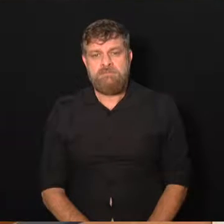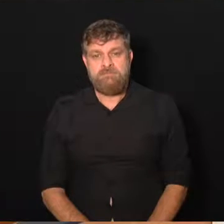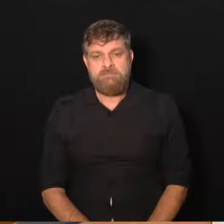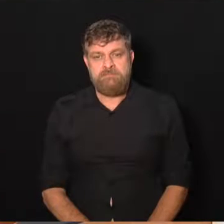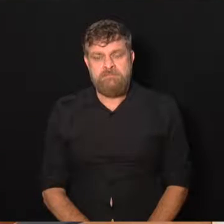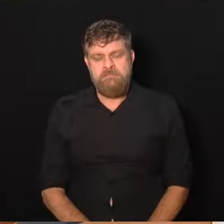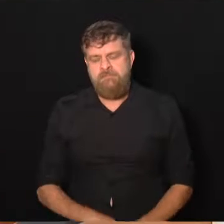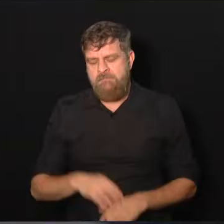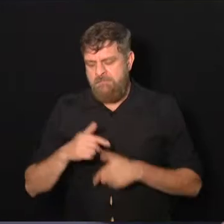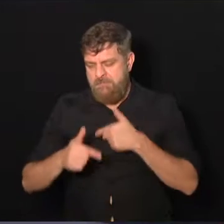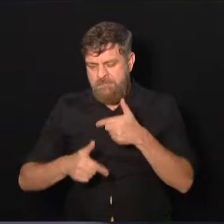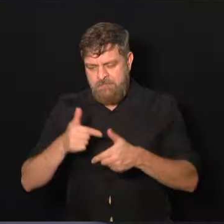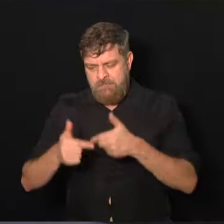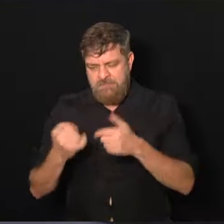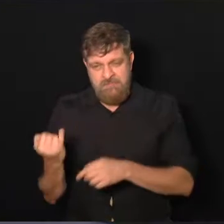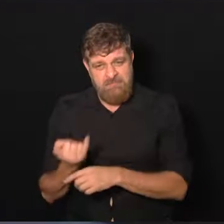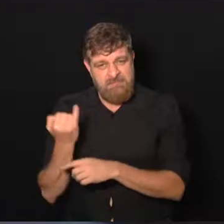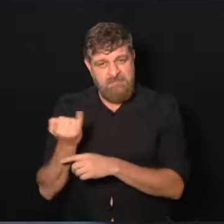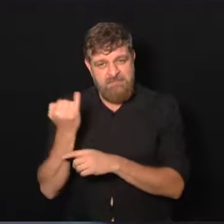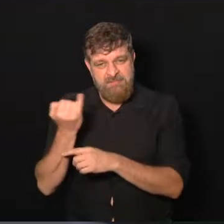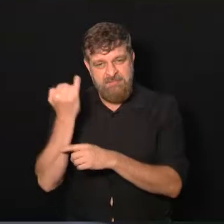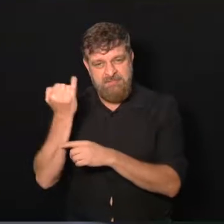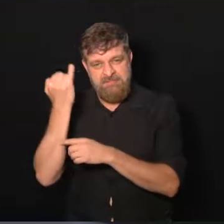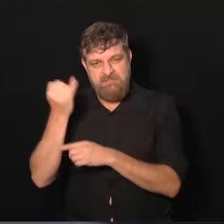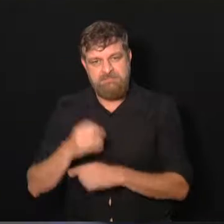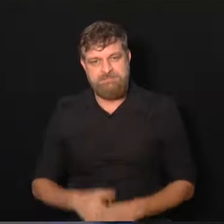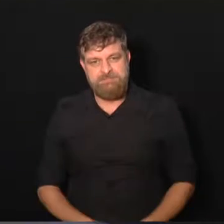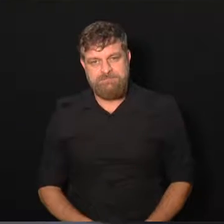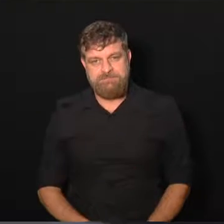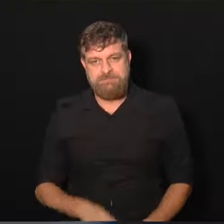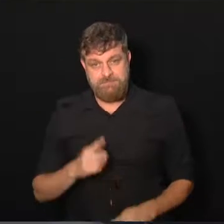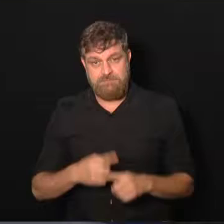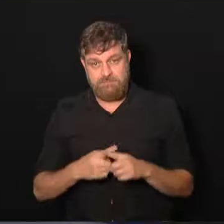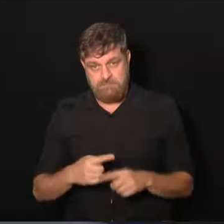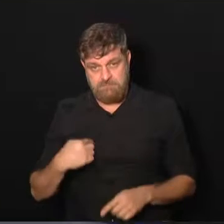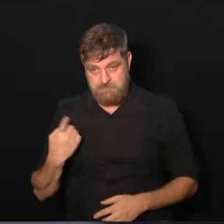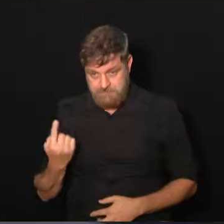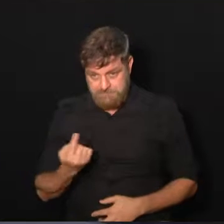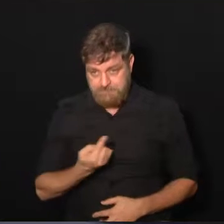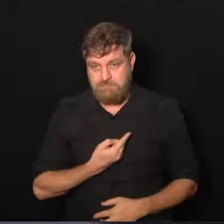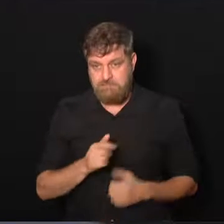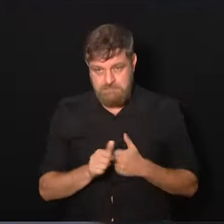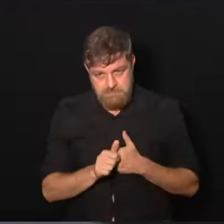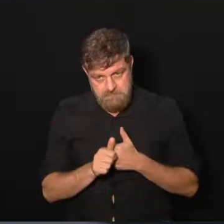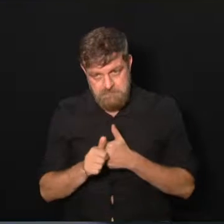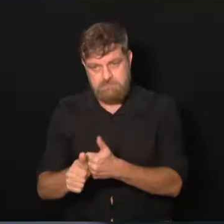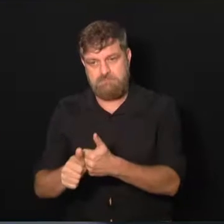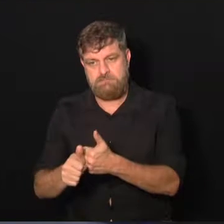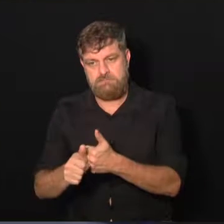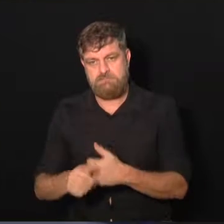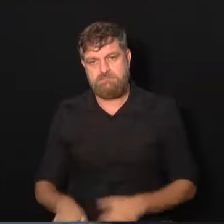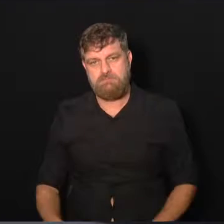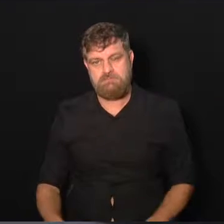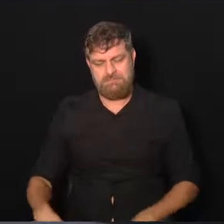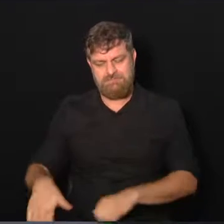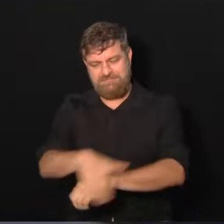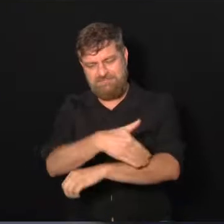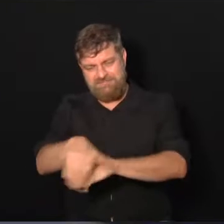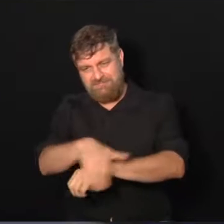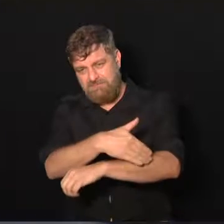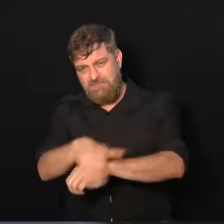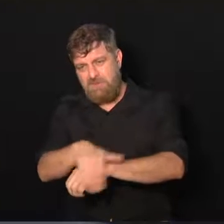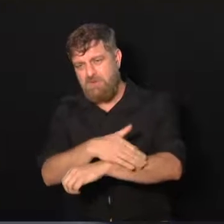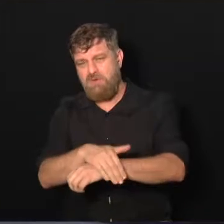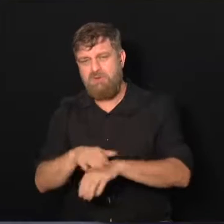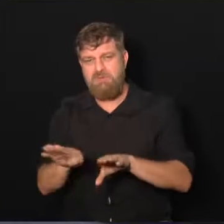Esse trabalho é importante porque a gente tem acompanhado na rua,